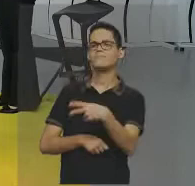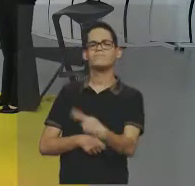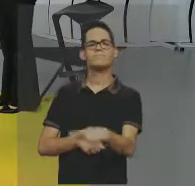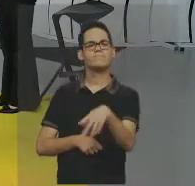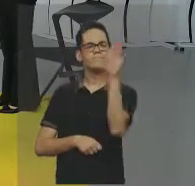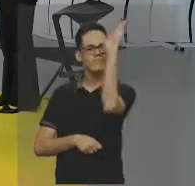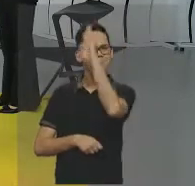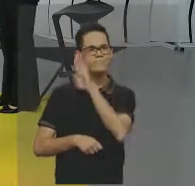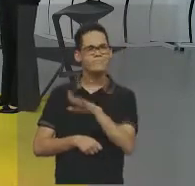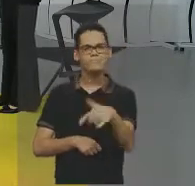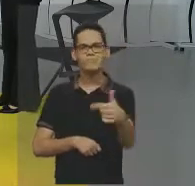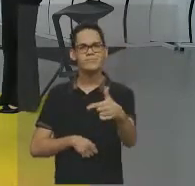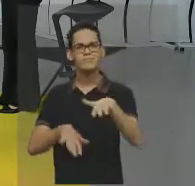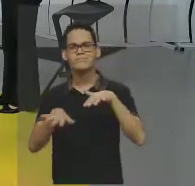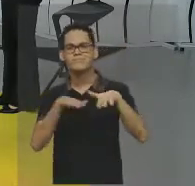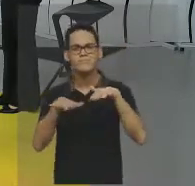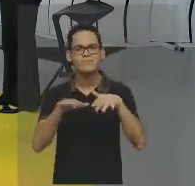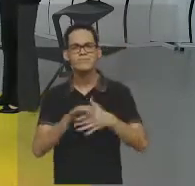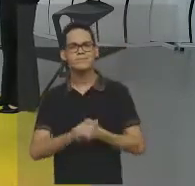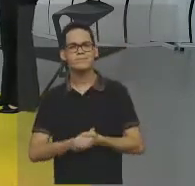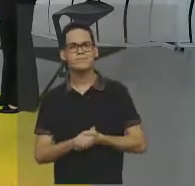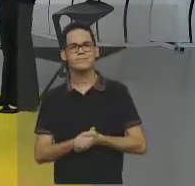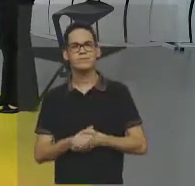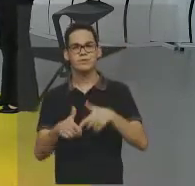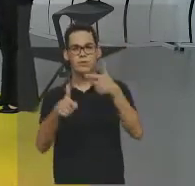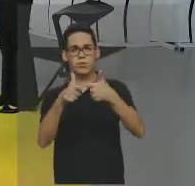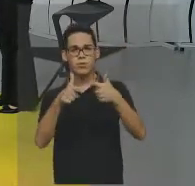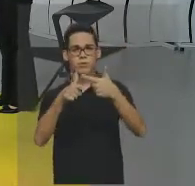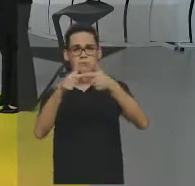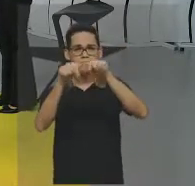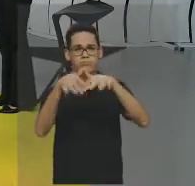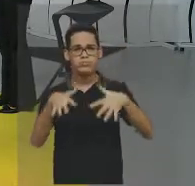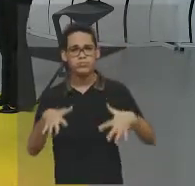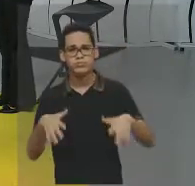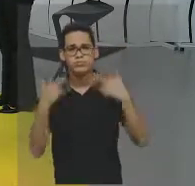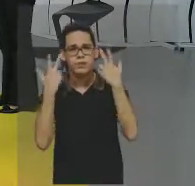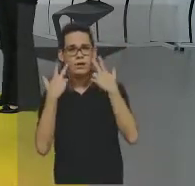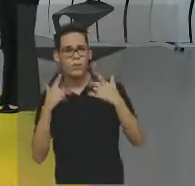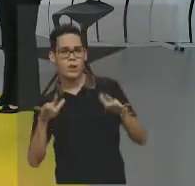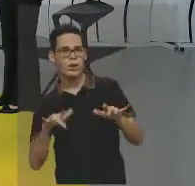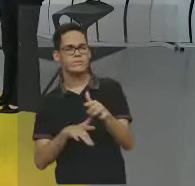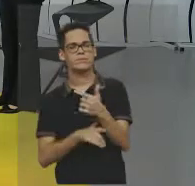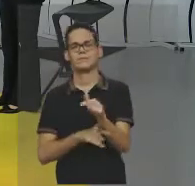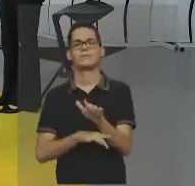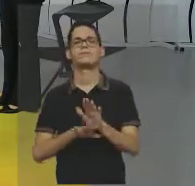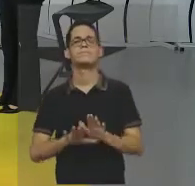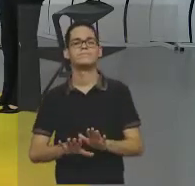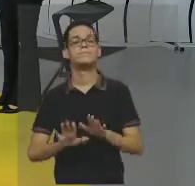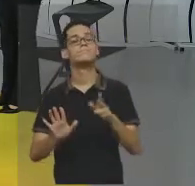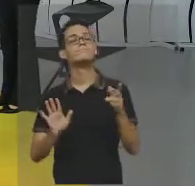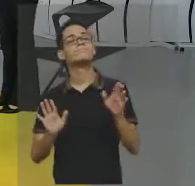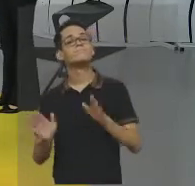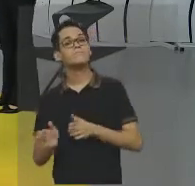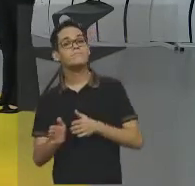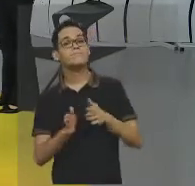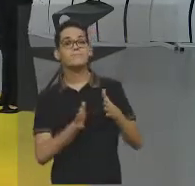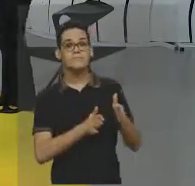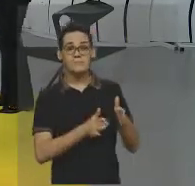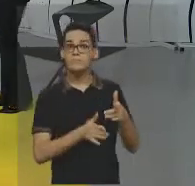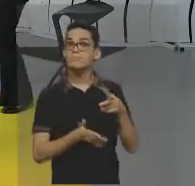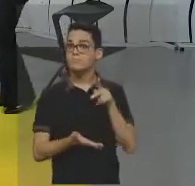porque o Brasil não tem grandes desastres naturais deste tipo. Bom, a verdade é que o Brasil tem,